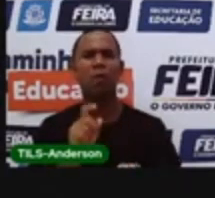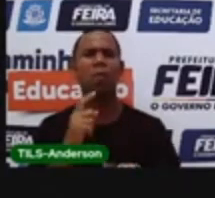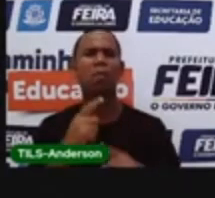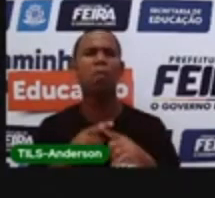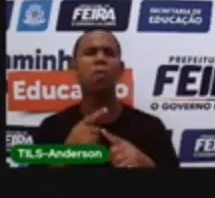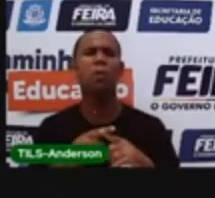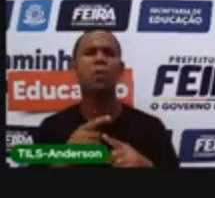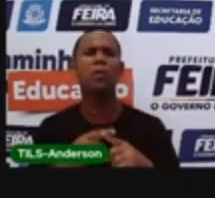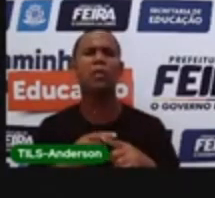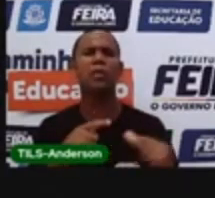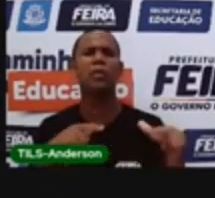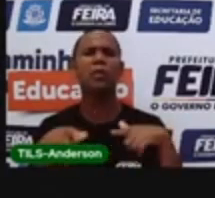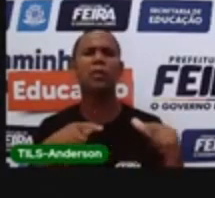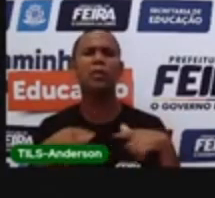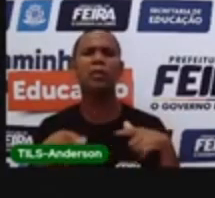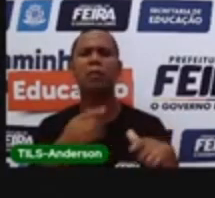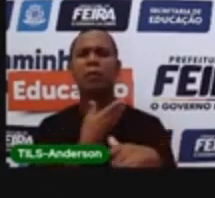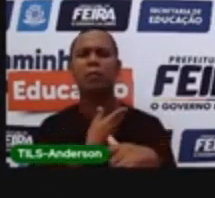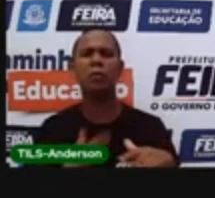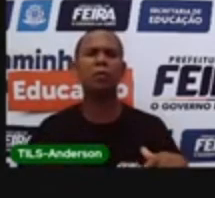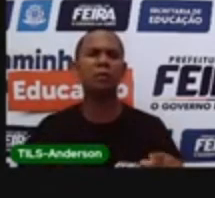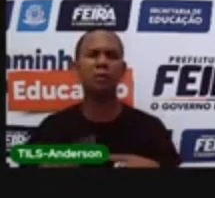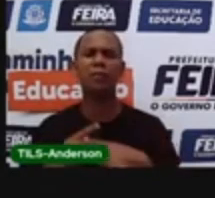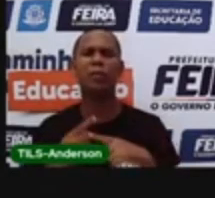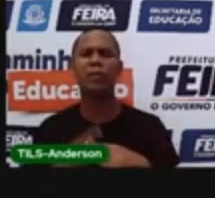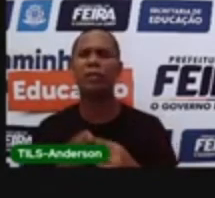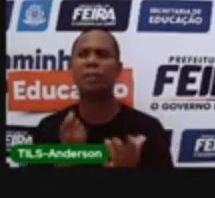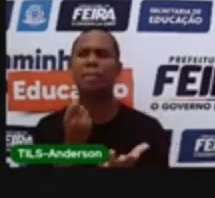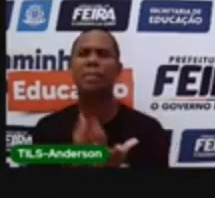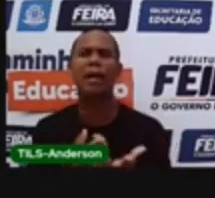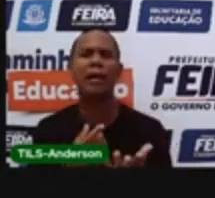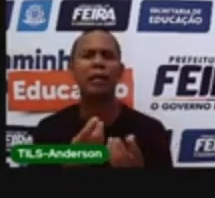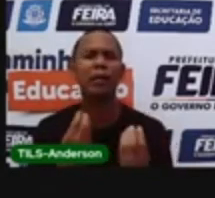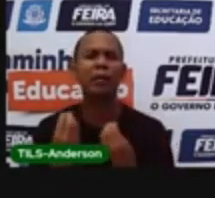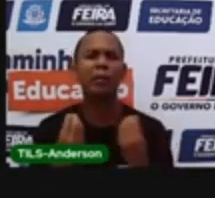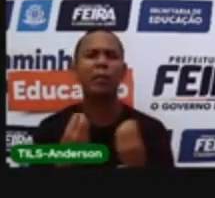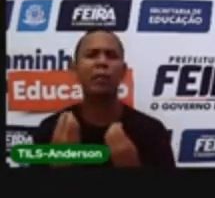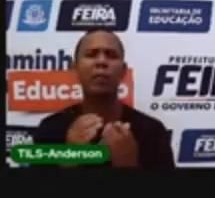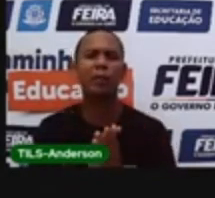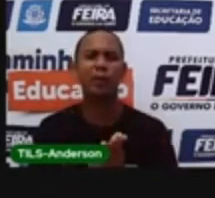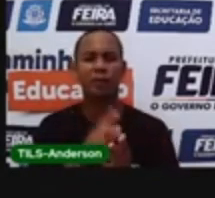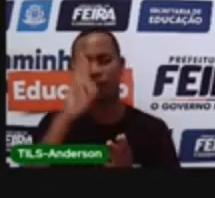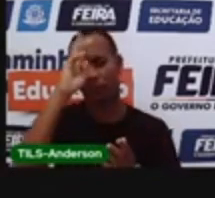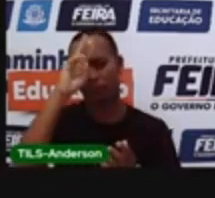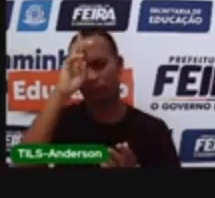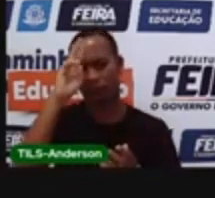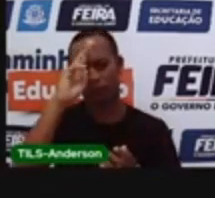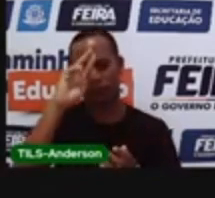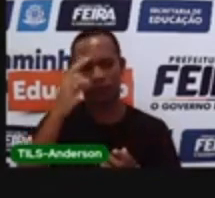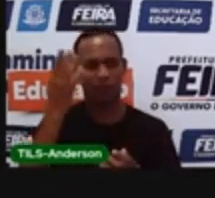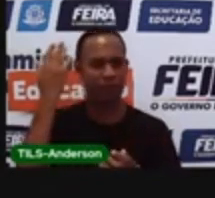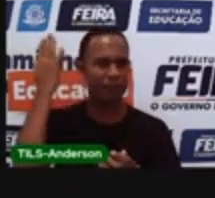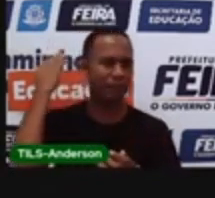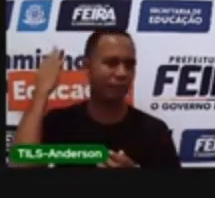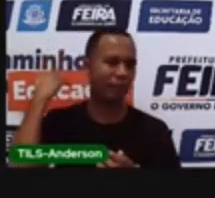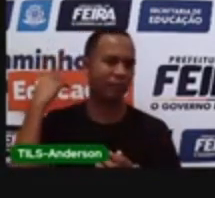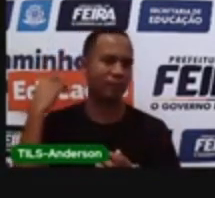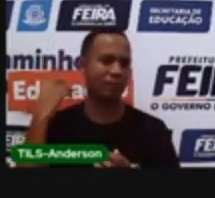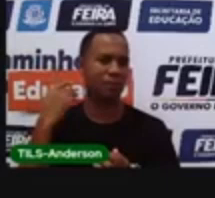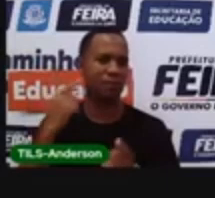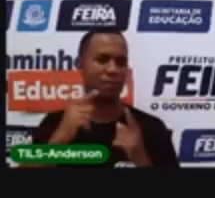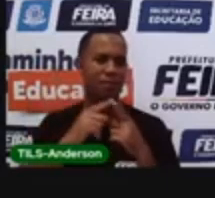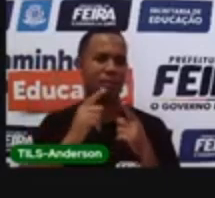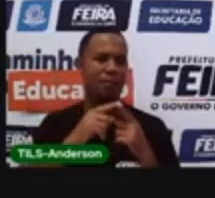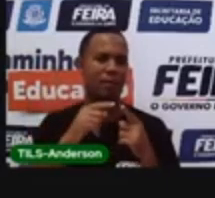que a gente paga? E aí, lembrem da aula, da primeira aula lá de linguagem, de tudo que a Pró